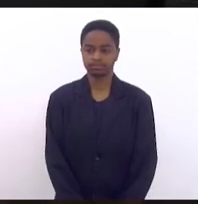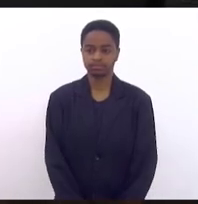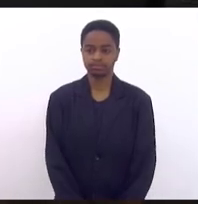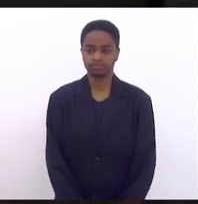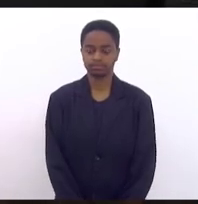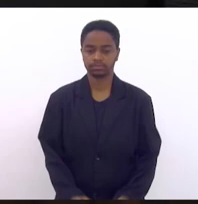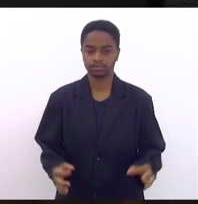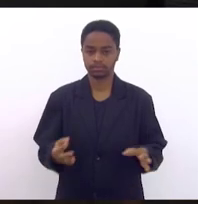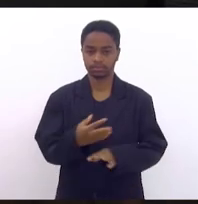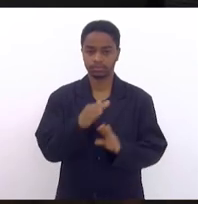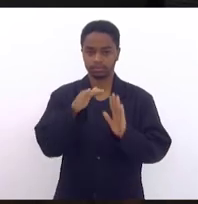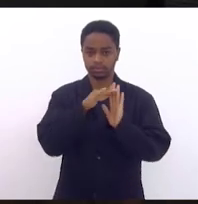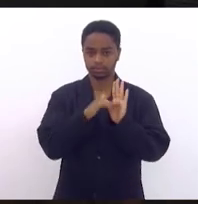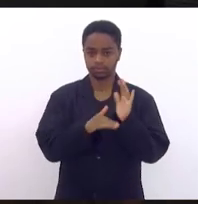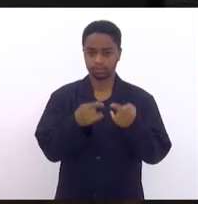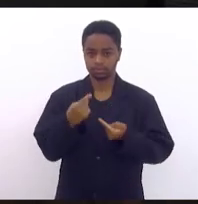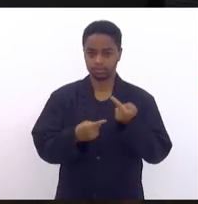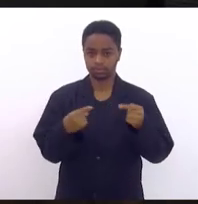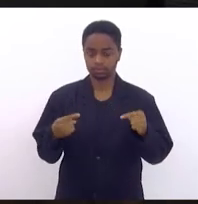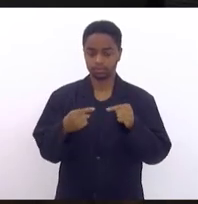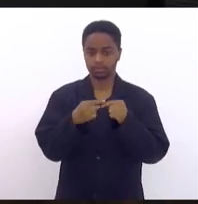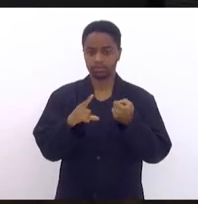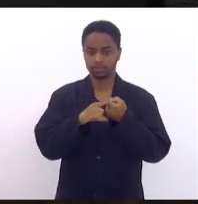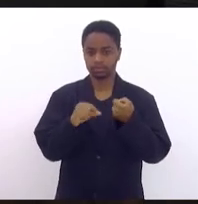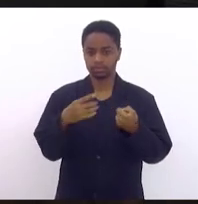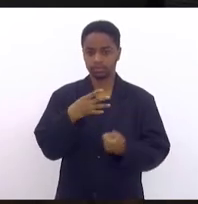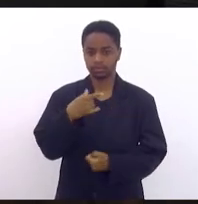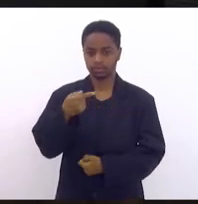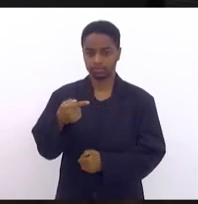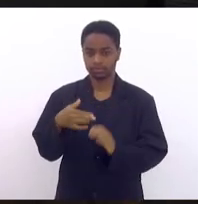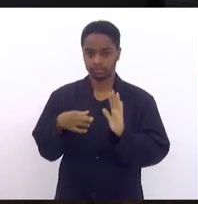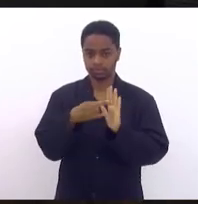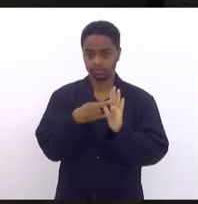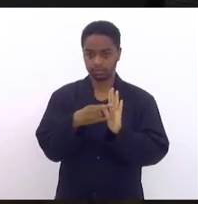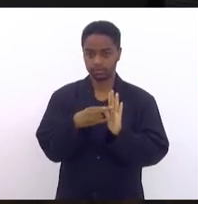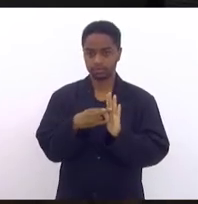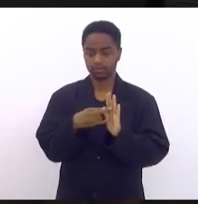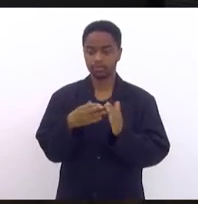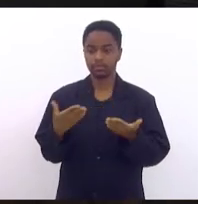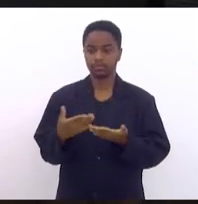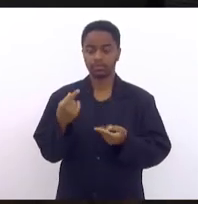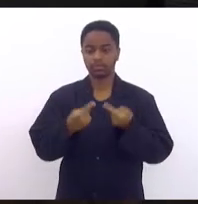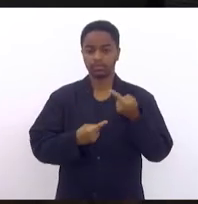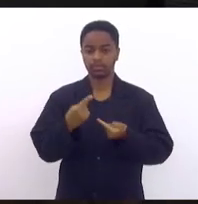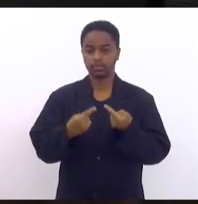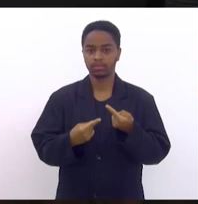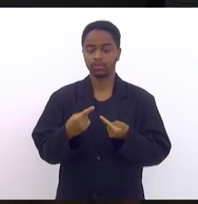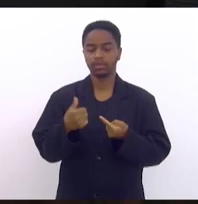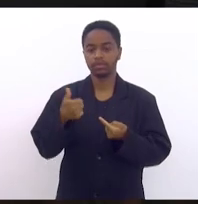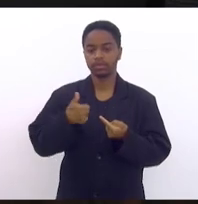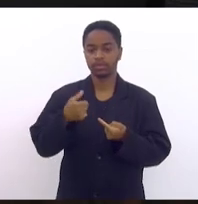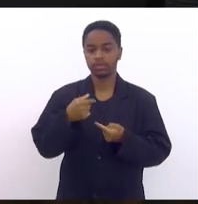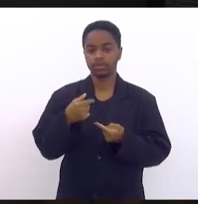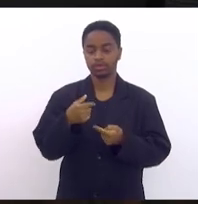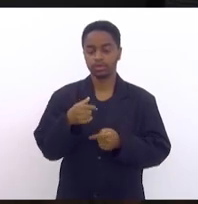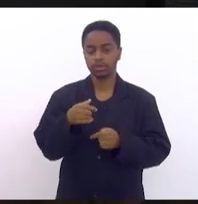Incluídos na ordem do dia de acordo com o parágrafo 1º do artigo 47 do Regimento Interno, em tramitação ordinária em primeira discussão, o projeto